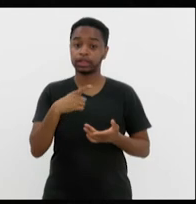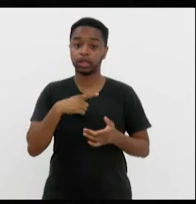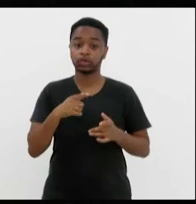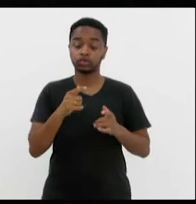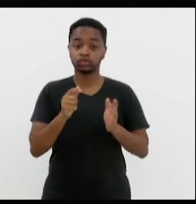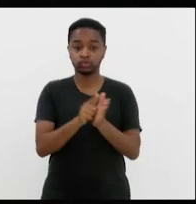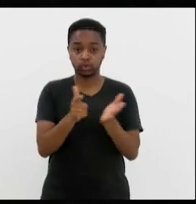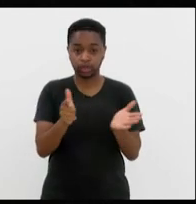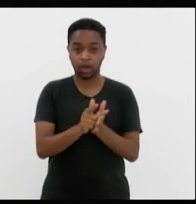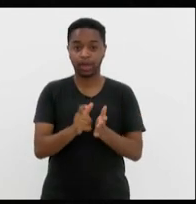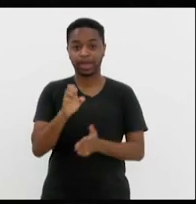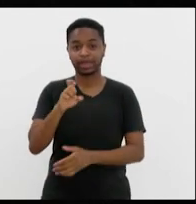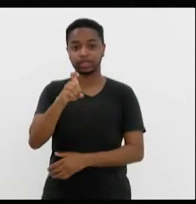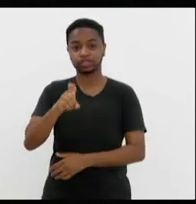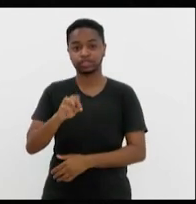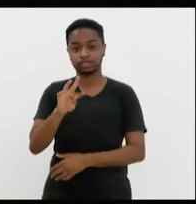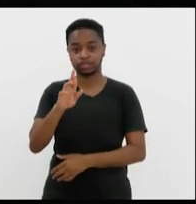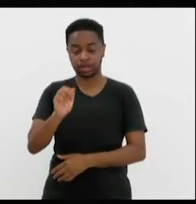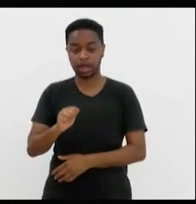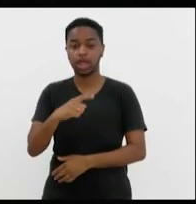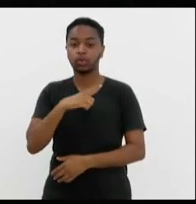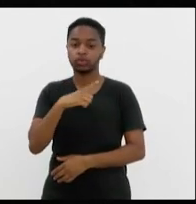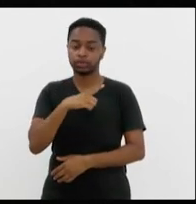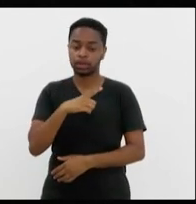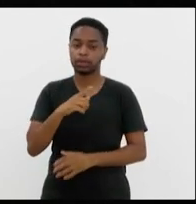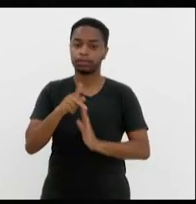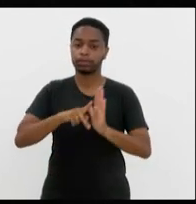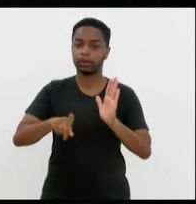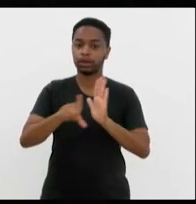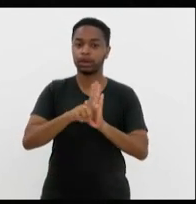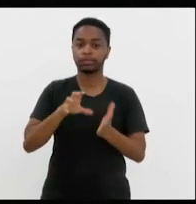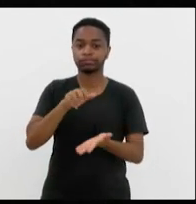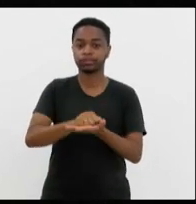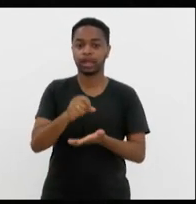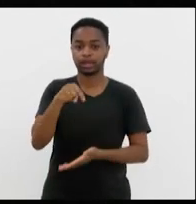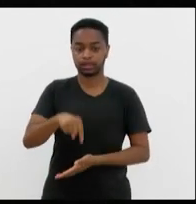desse domingo, eu tenho um projeto de lei protocolado aqui na casa, número